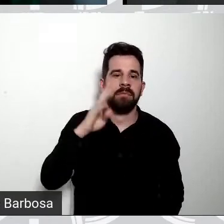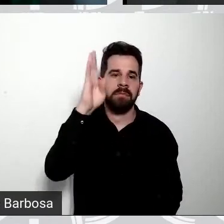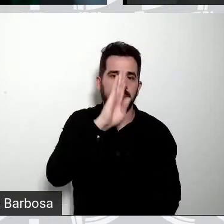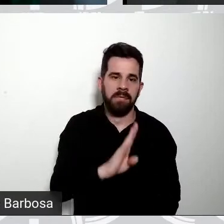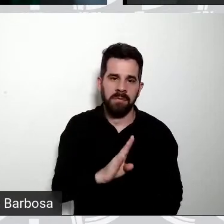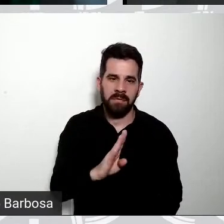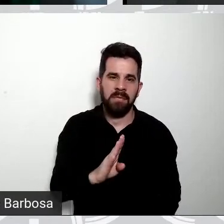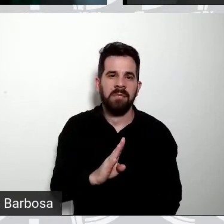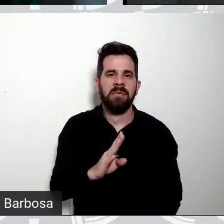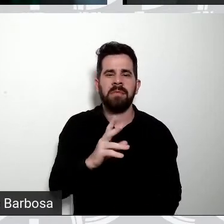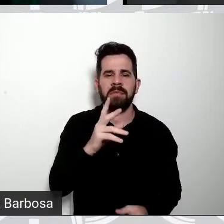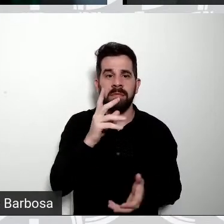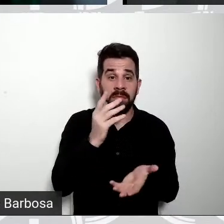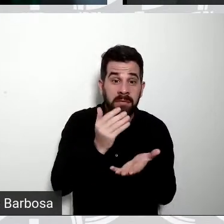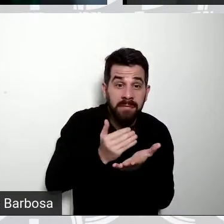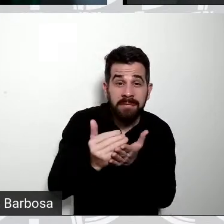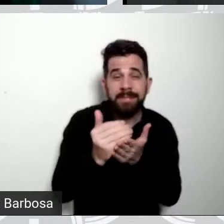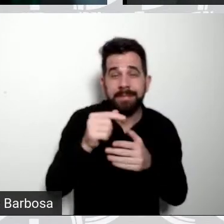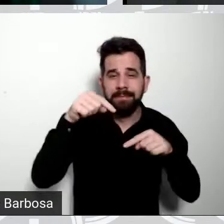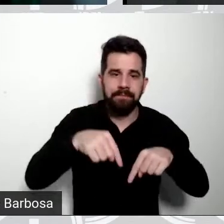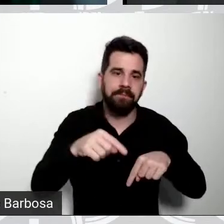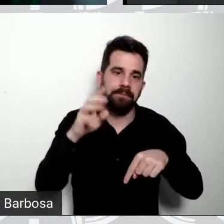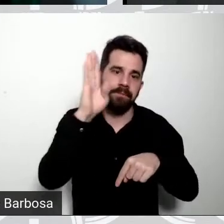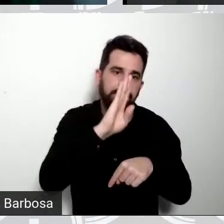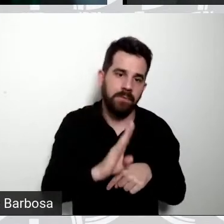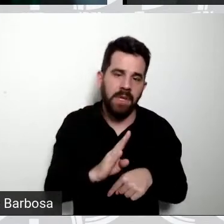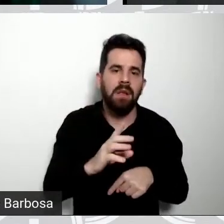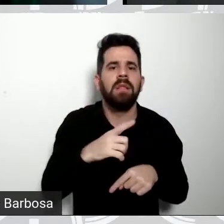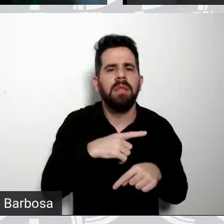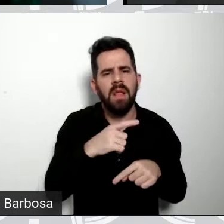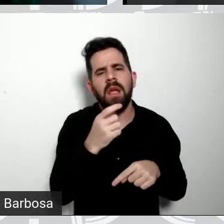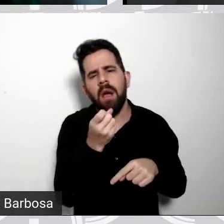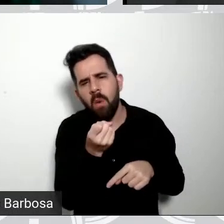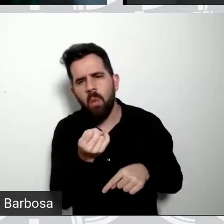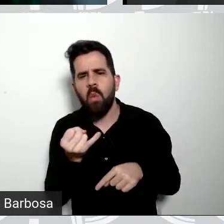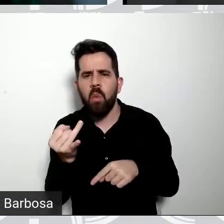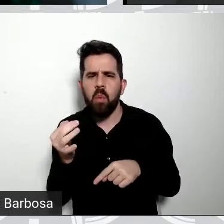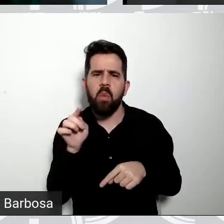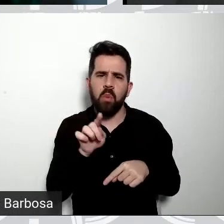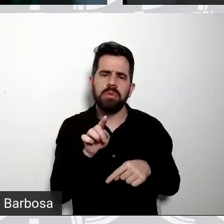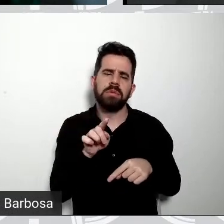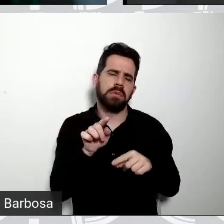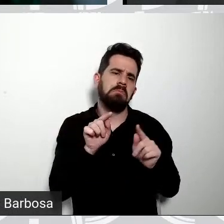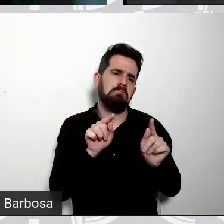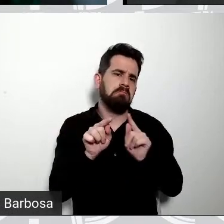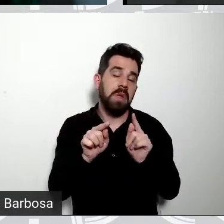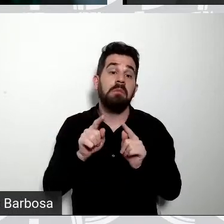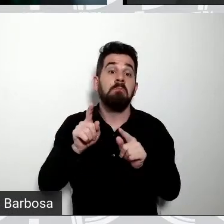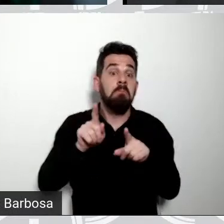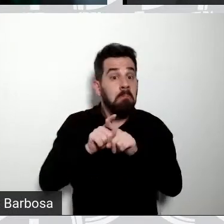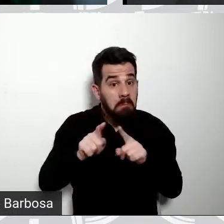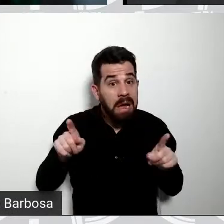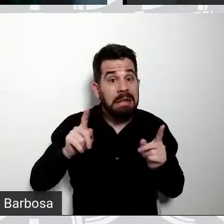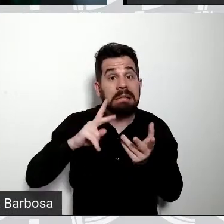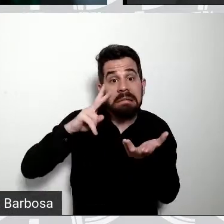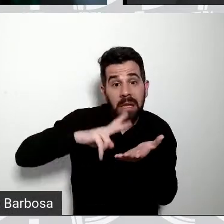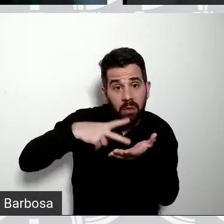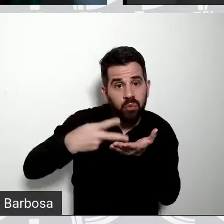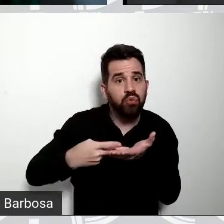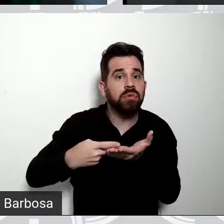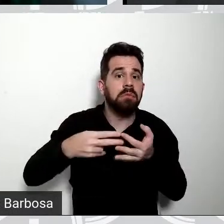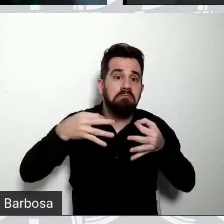traduções, ainda que elas contenham algumas lacunas, né? São traduções adequadas,